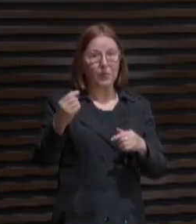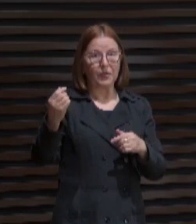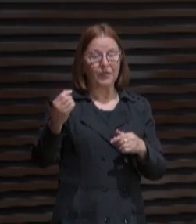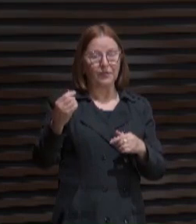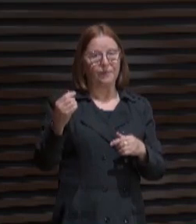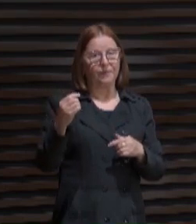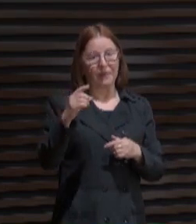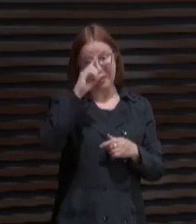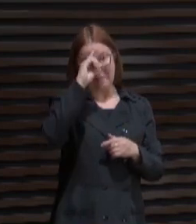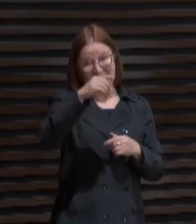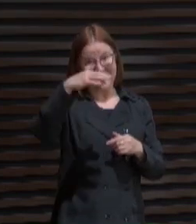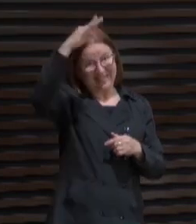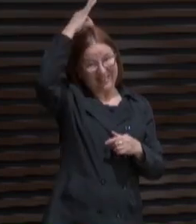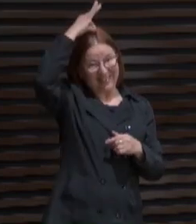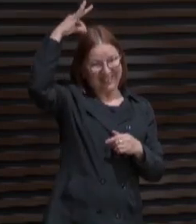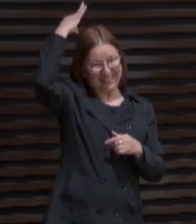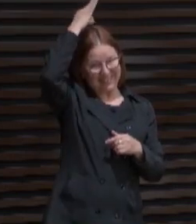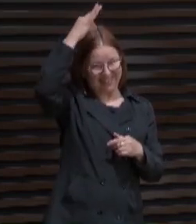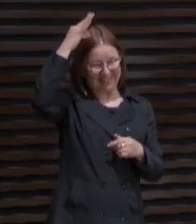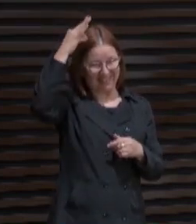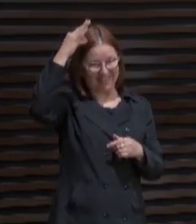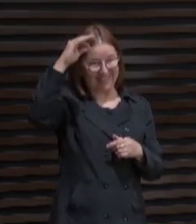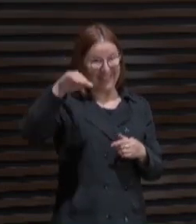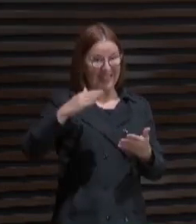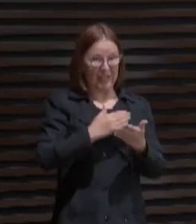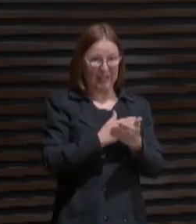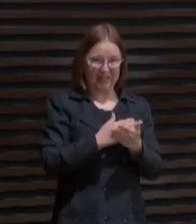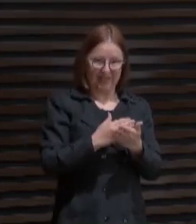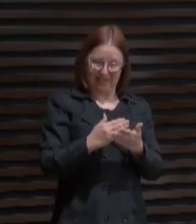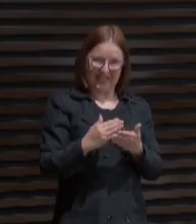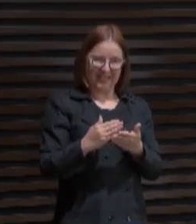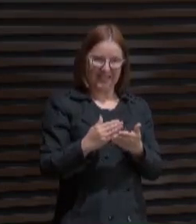dali, inicia uma caminhada para fora.